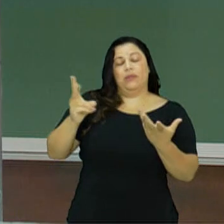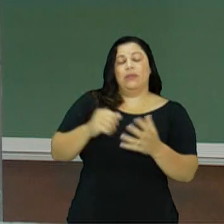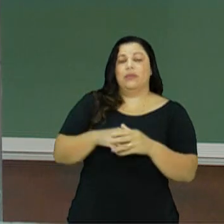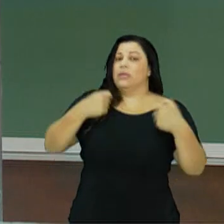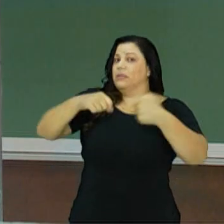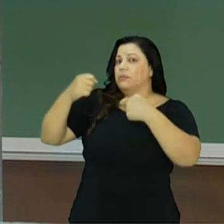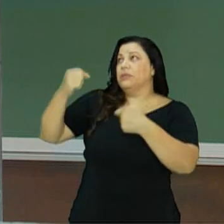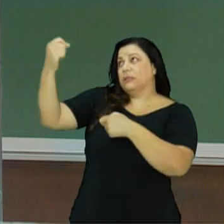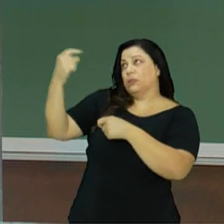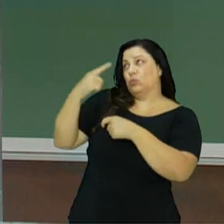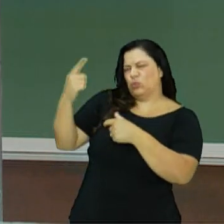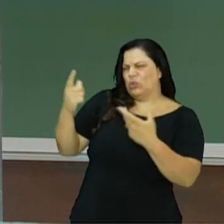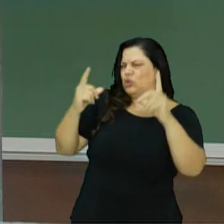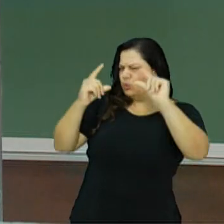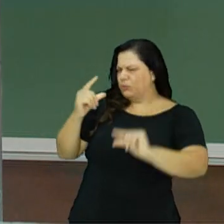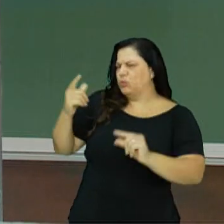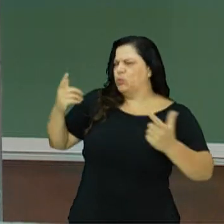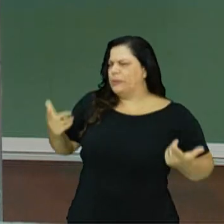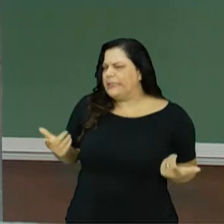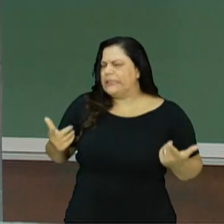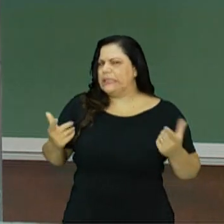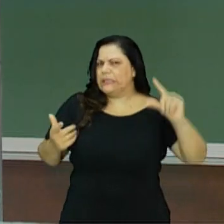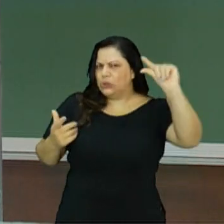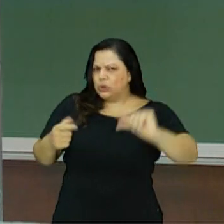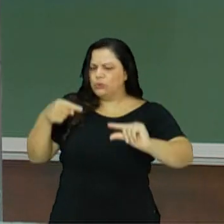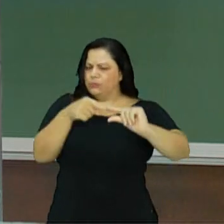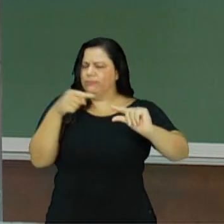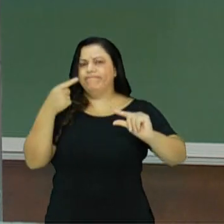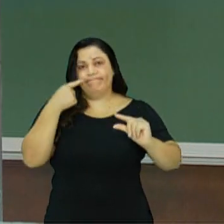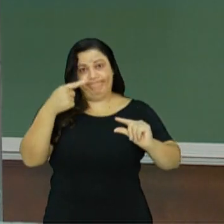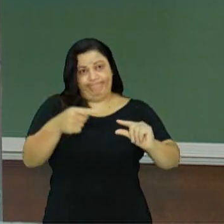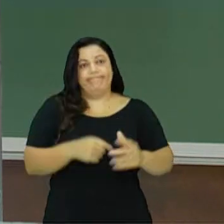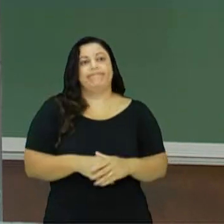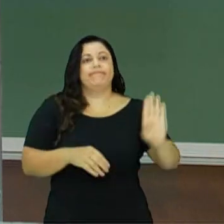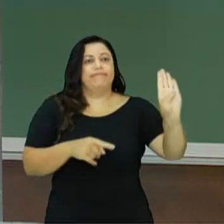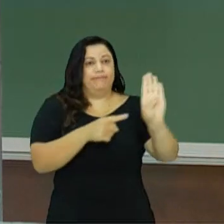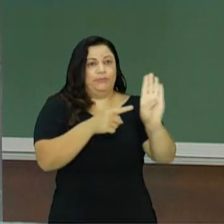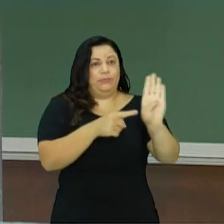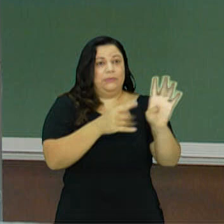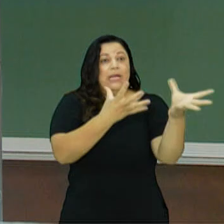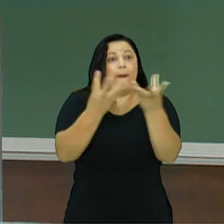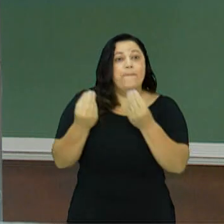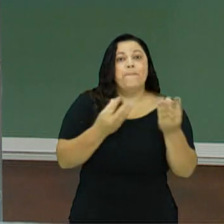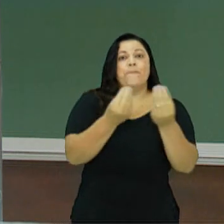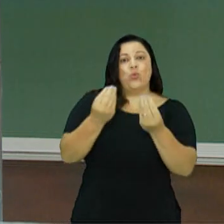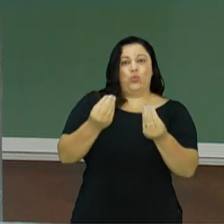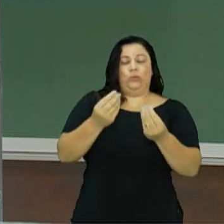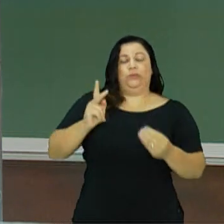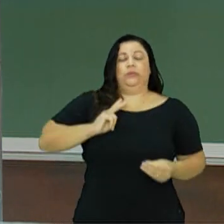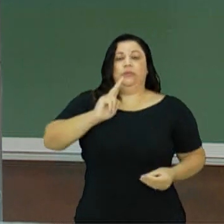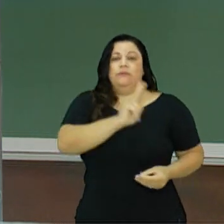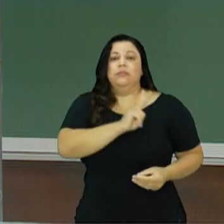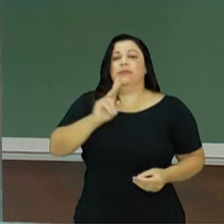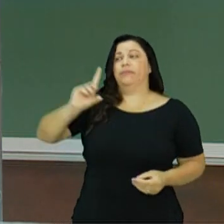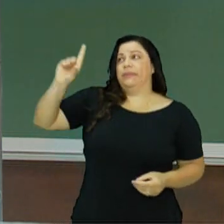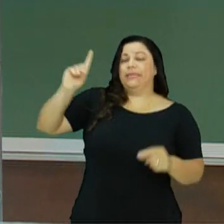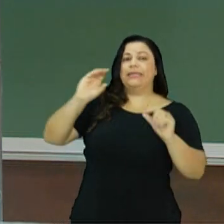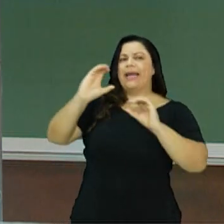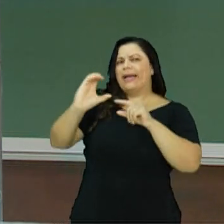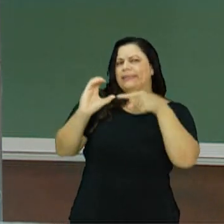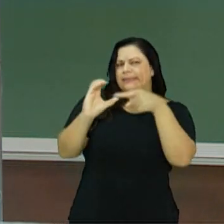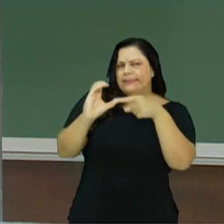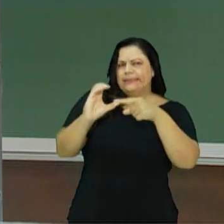bem, diminuída em hábitos de tomar sol. Beleza. Letra B, o excesso de vitamina C pode levar à